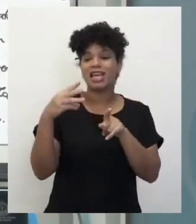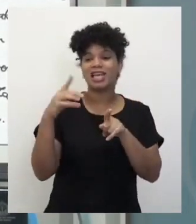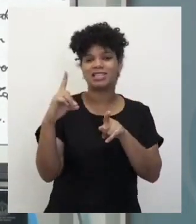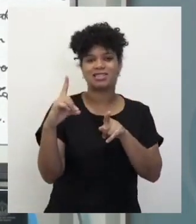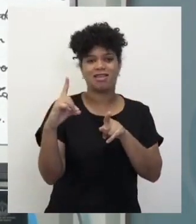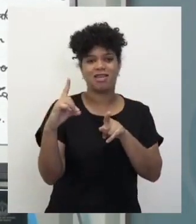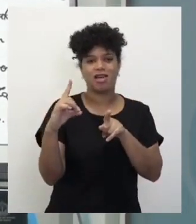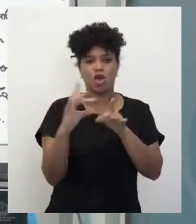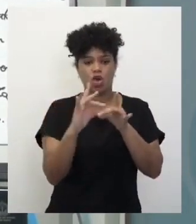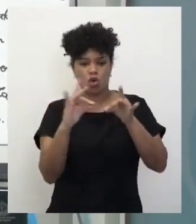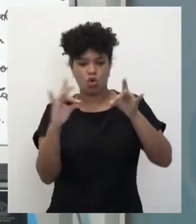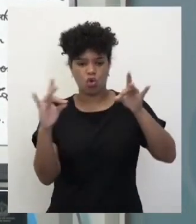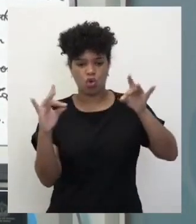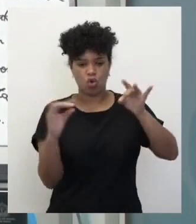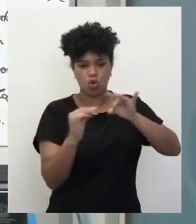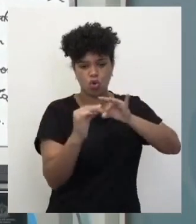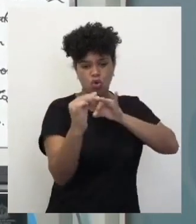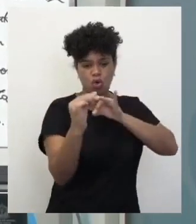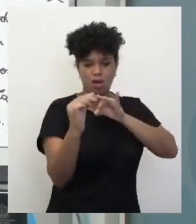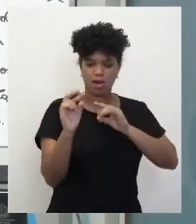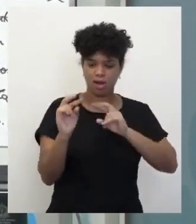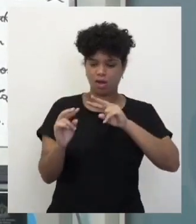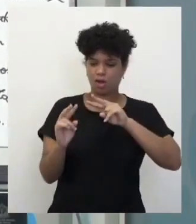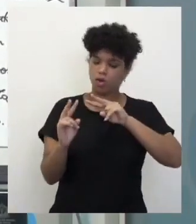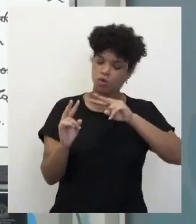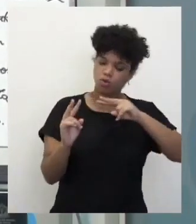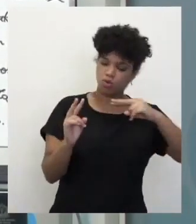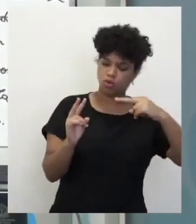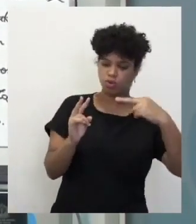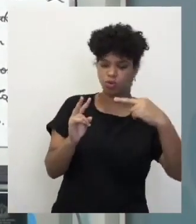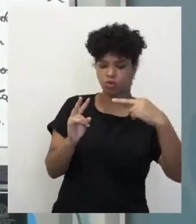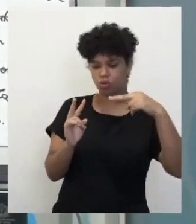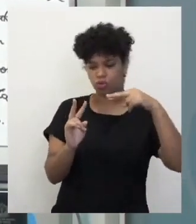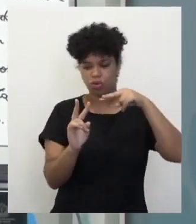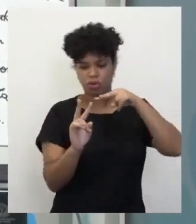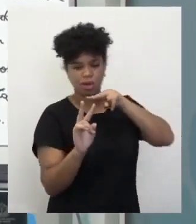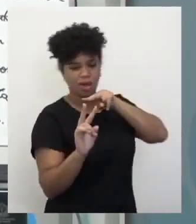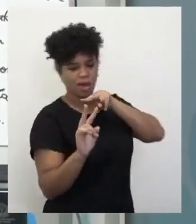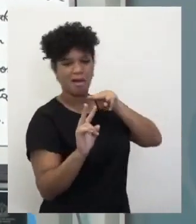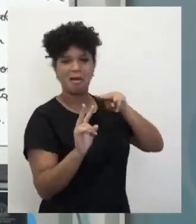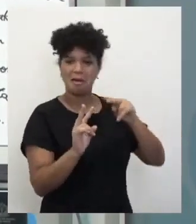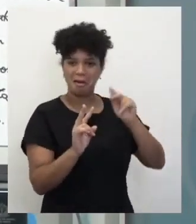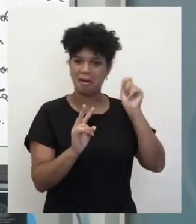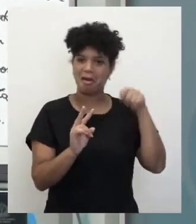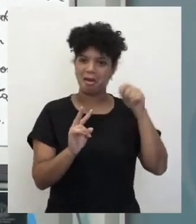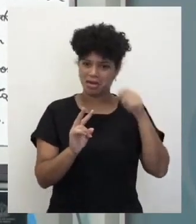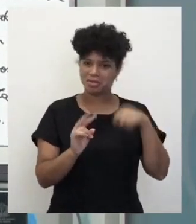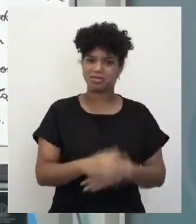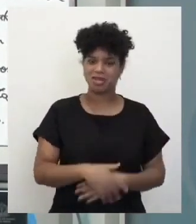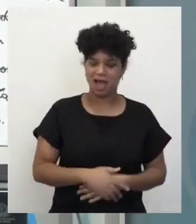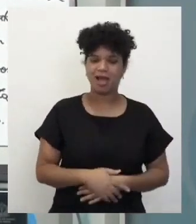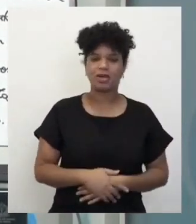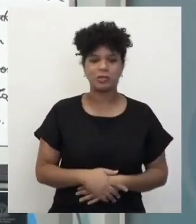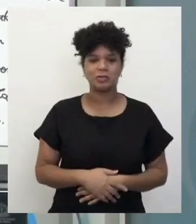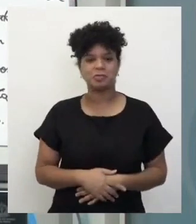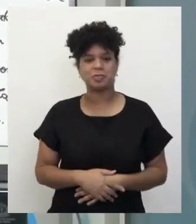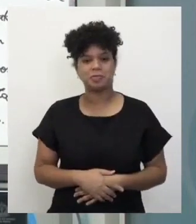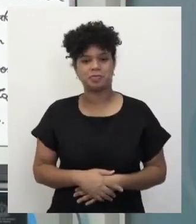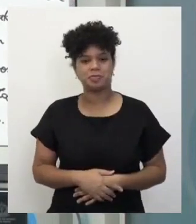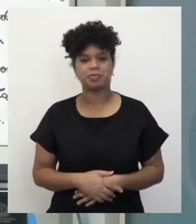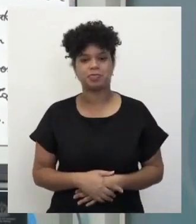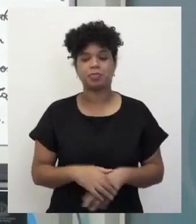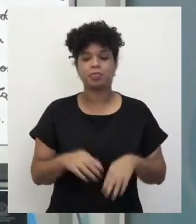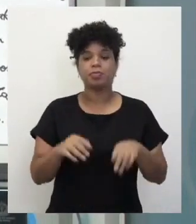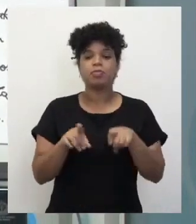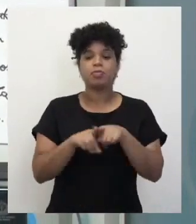escadas, criando aí, né, toda uma interação e também toda uma ilusão de ótica, né? Uma coisa bem interessante mesmo, tá? E